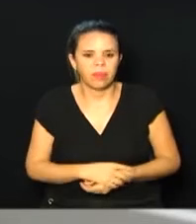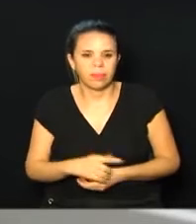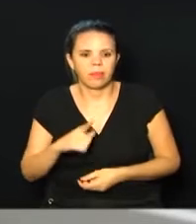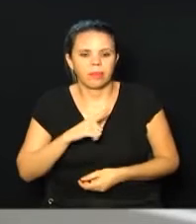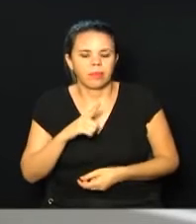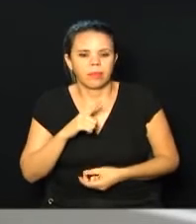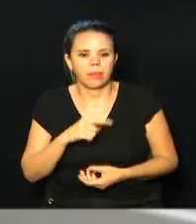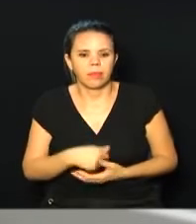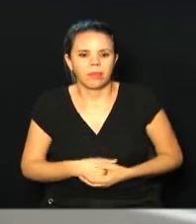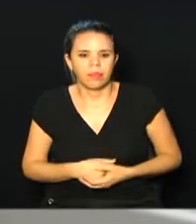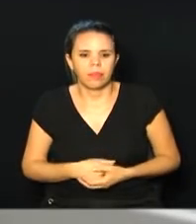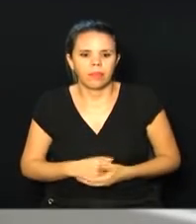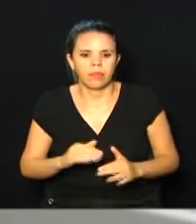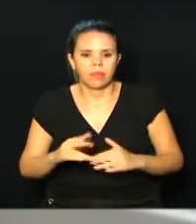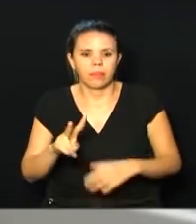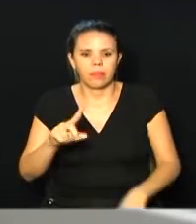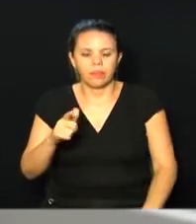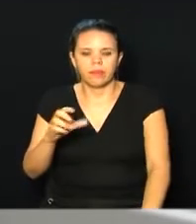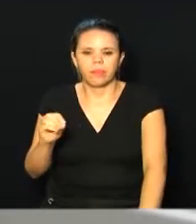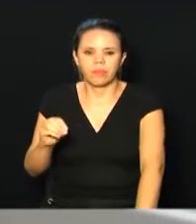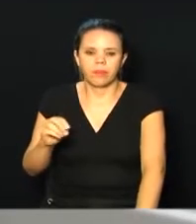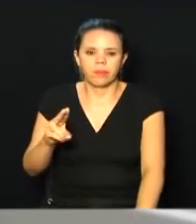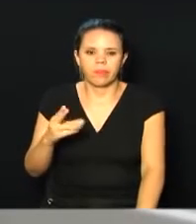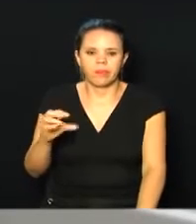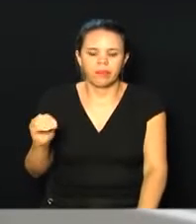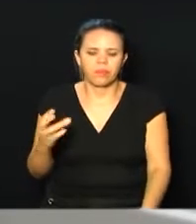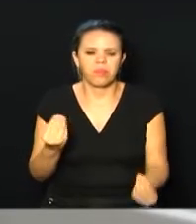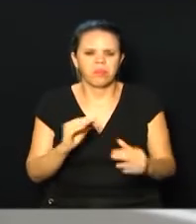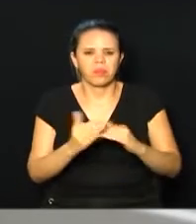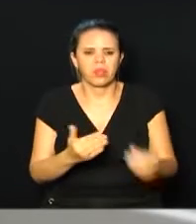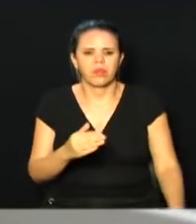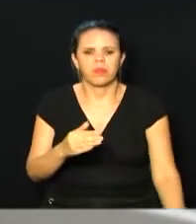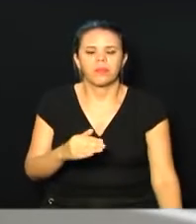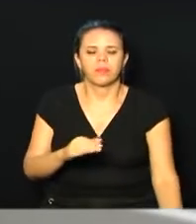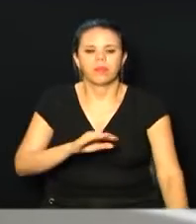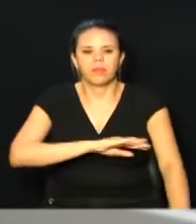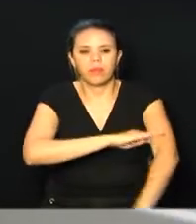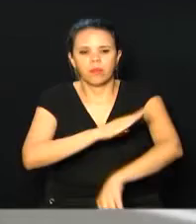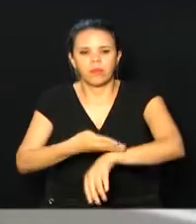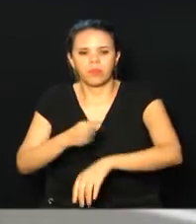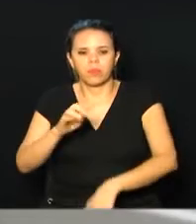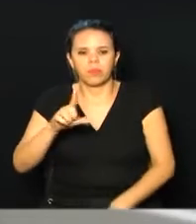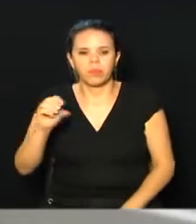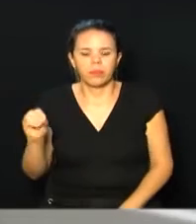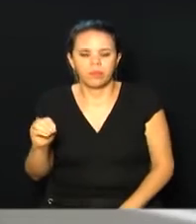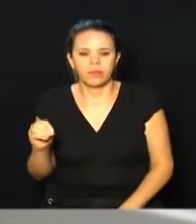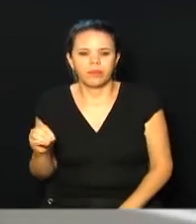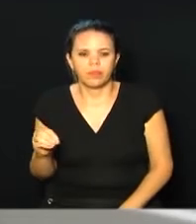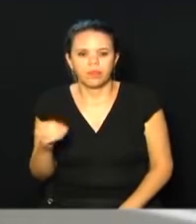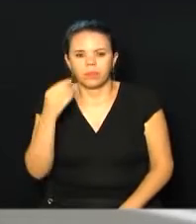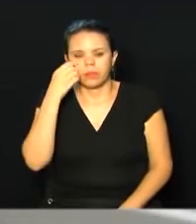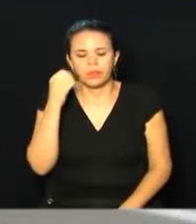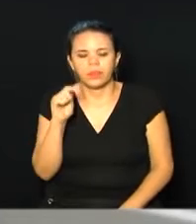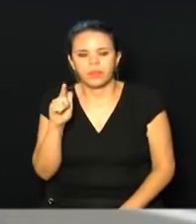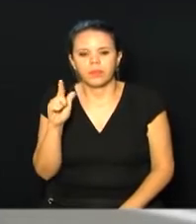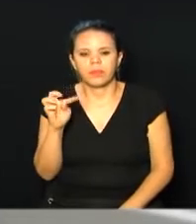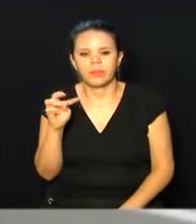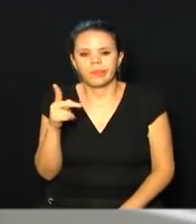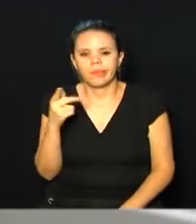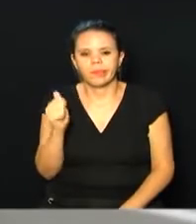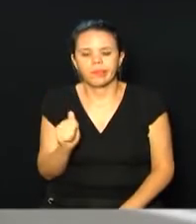olha, Vila União, IAPI, Monte Belo, Gargantilha, lá na região do distrito de Nova